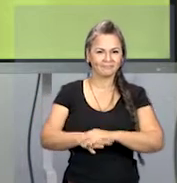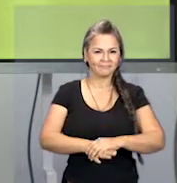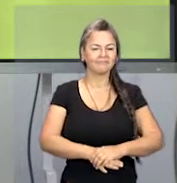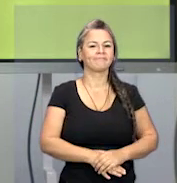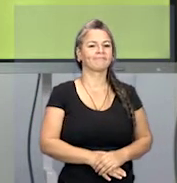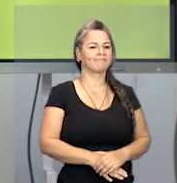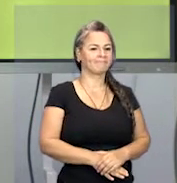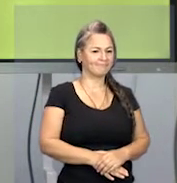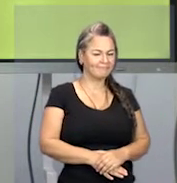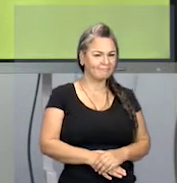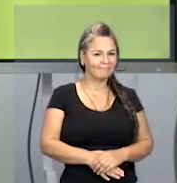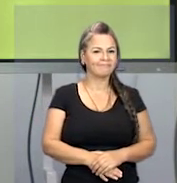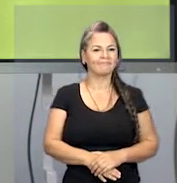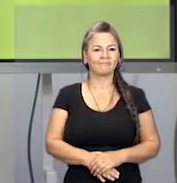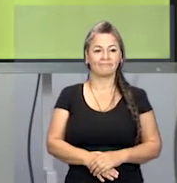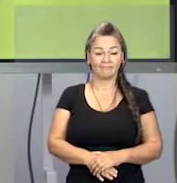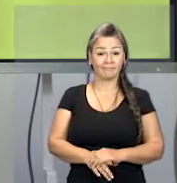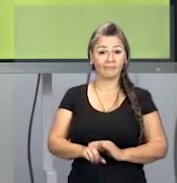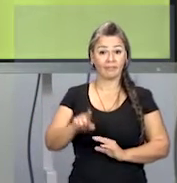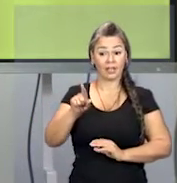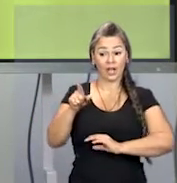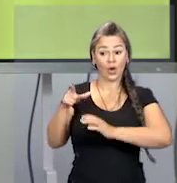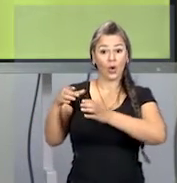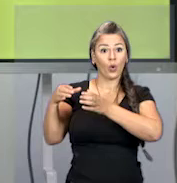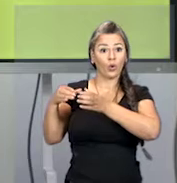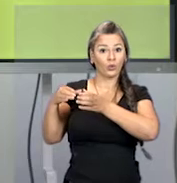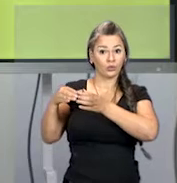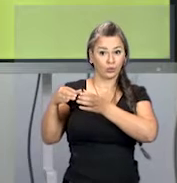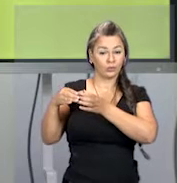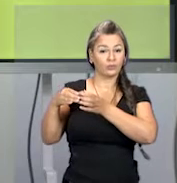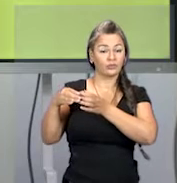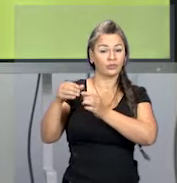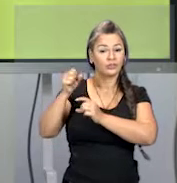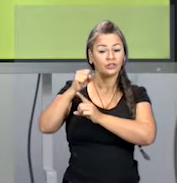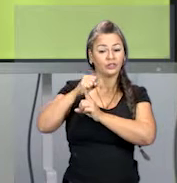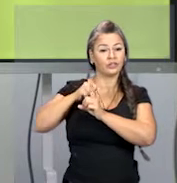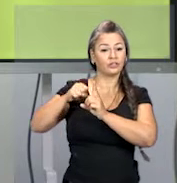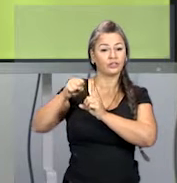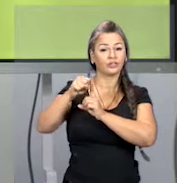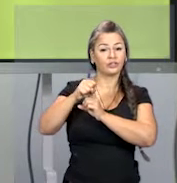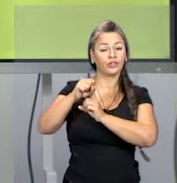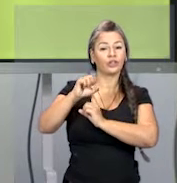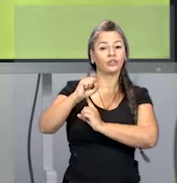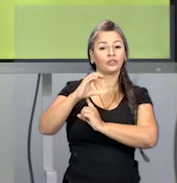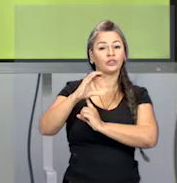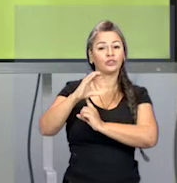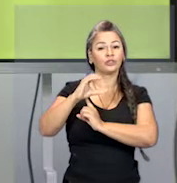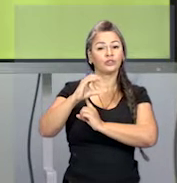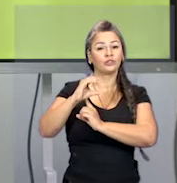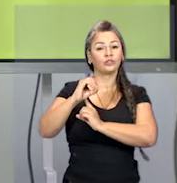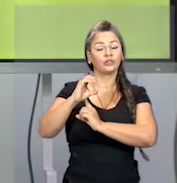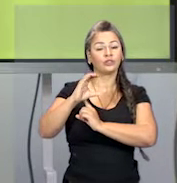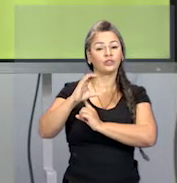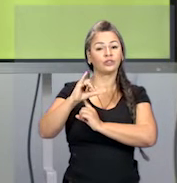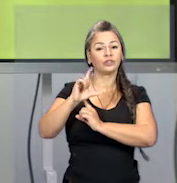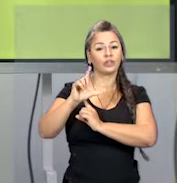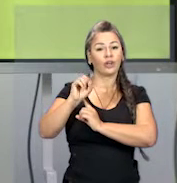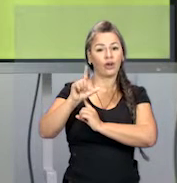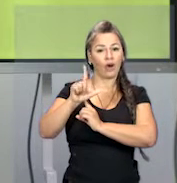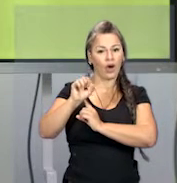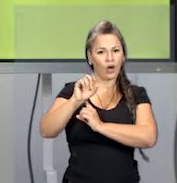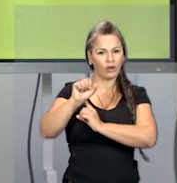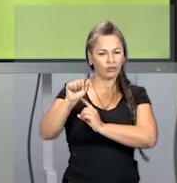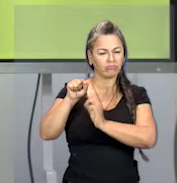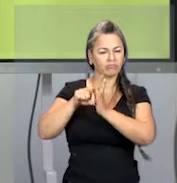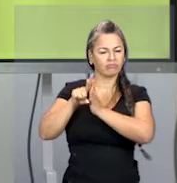entre esses primeiros críticos, há sociólogos que nós chamamos de sociólogos clássicos, porque eles representam um período